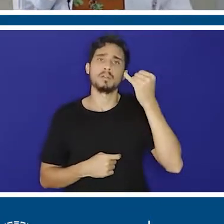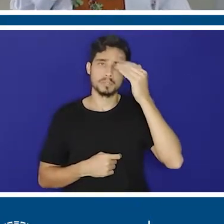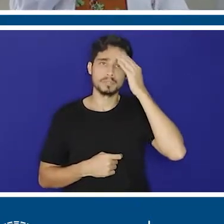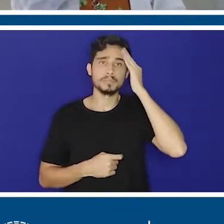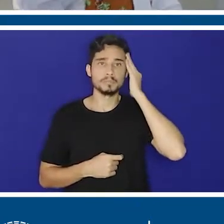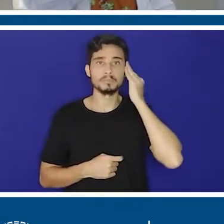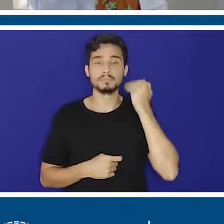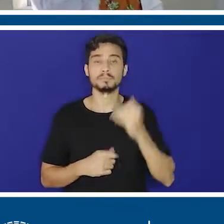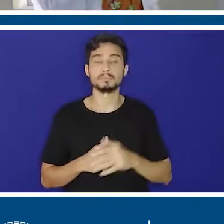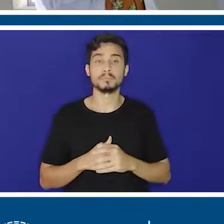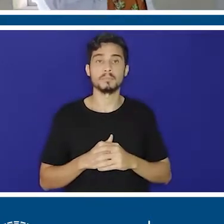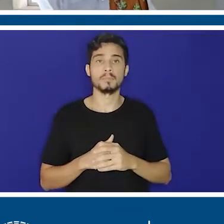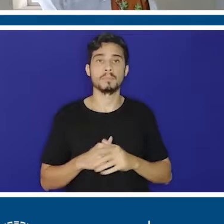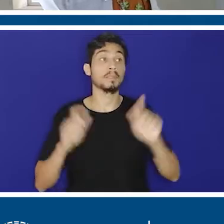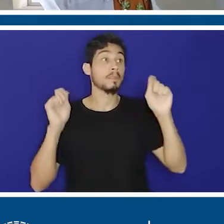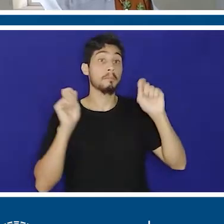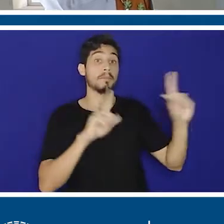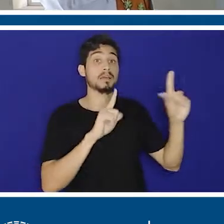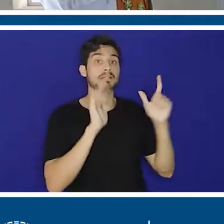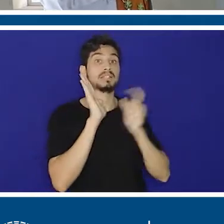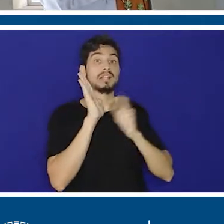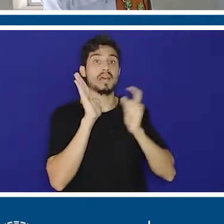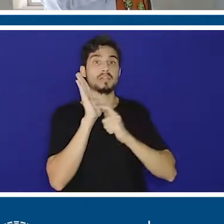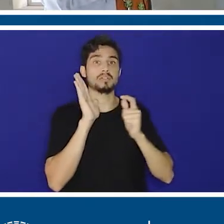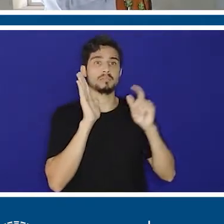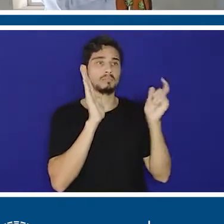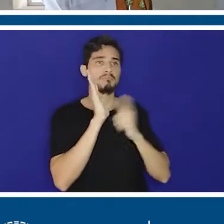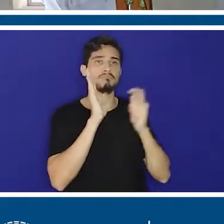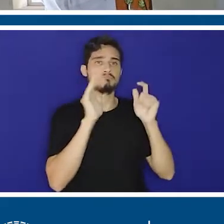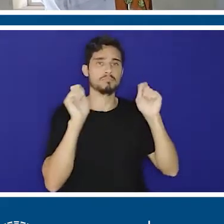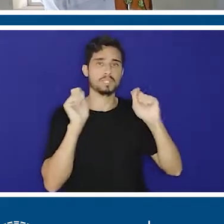afeta o desenvolvimento. Pode passar outro.